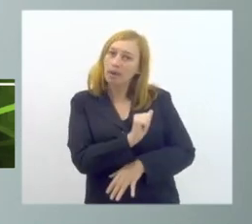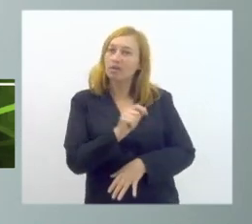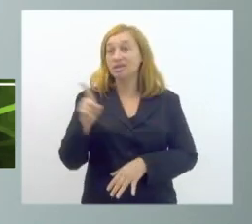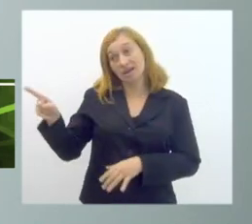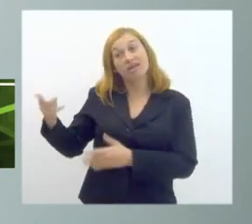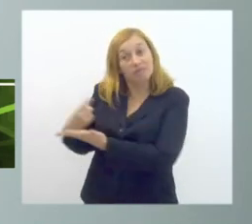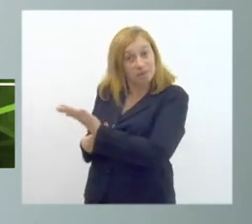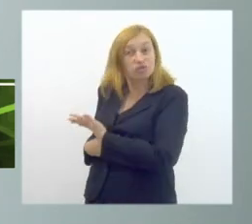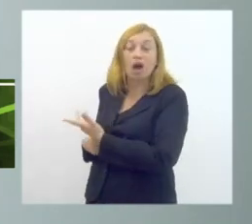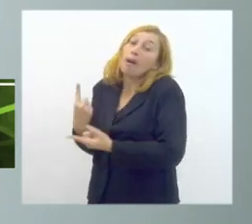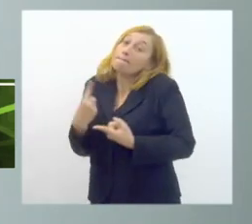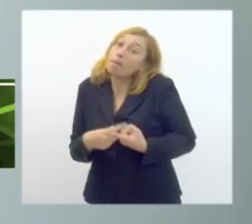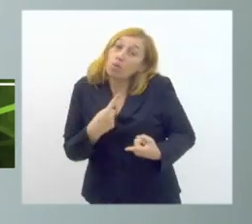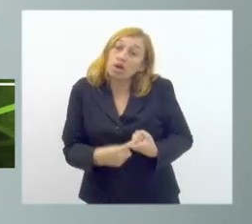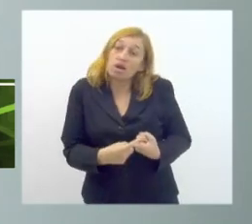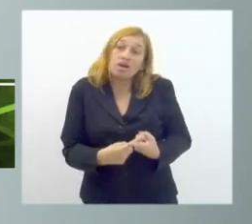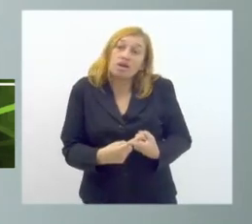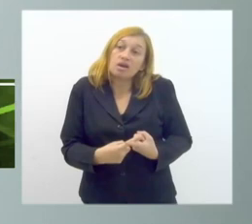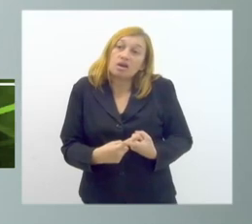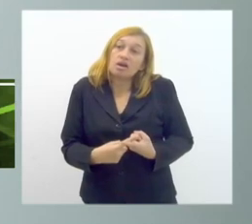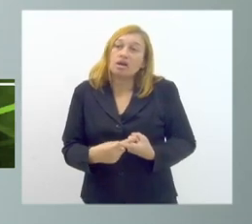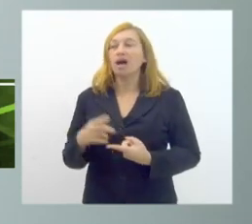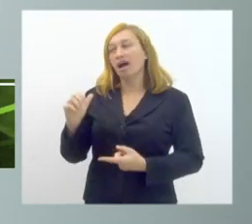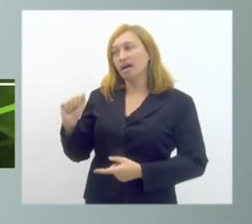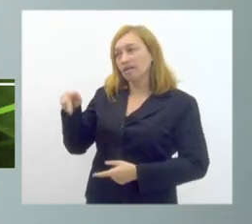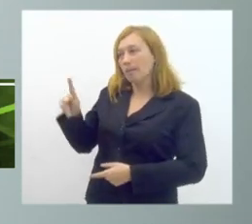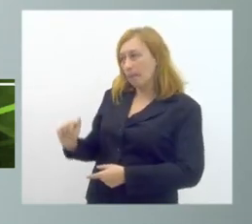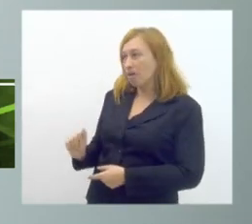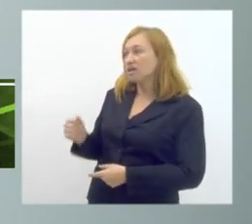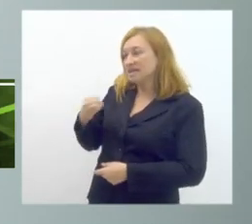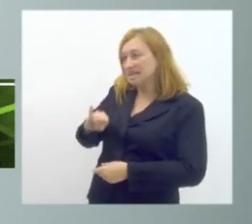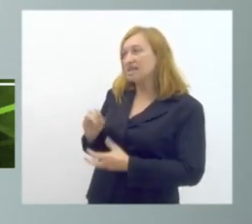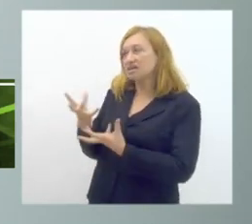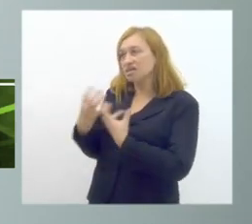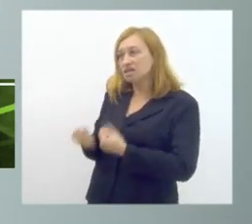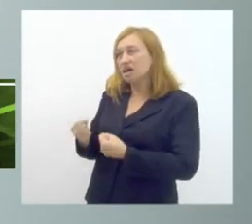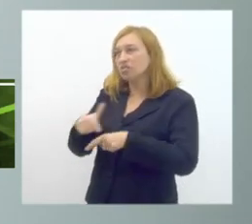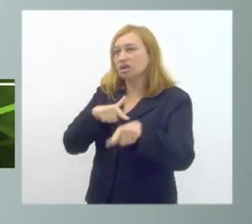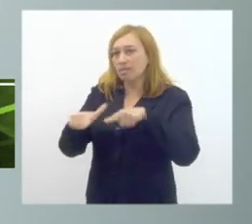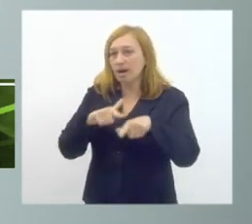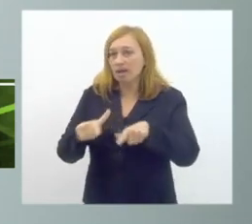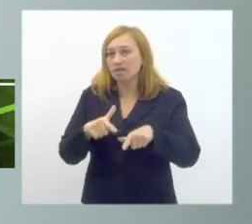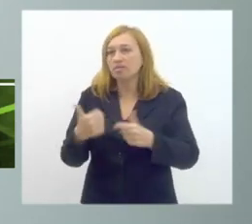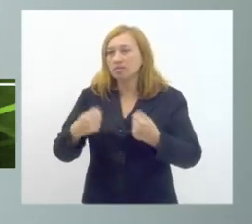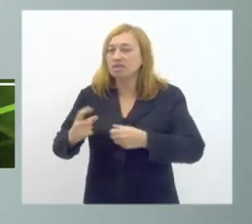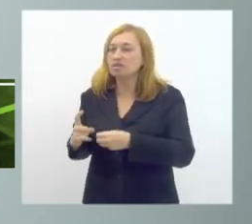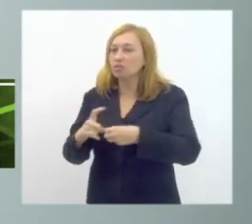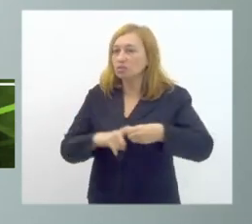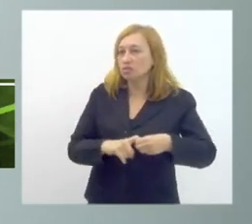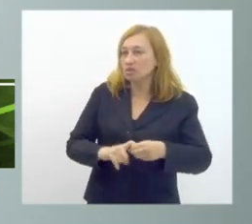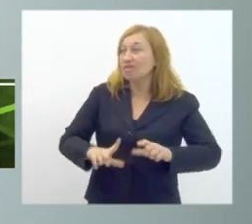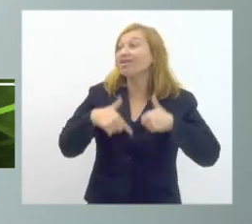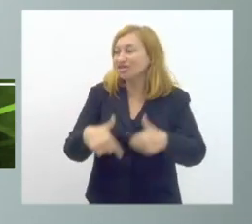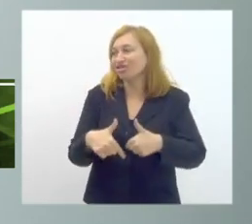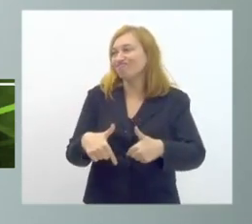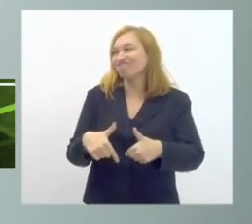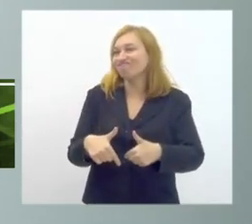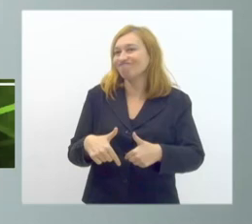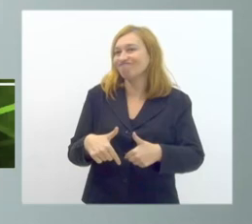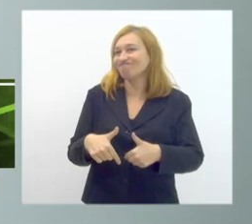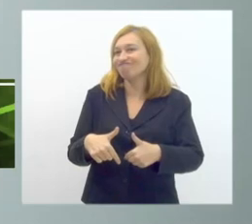ajudar. Porque eu falei: Ana Paula, se a gente aceitar essa missão, a gente tem que fazer o consórcio funcionar.